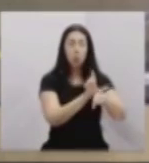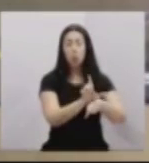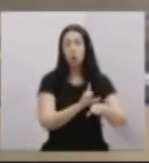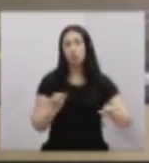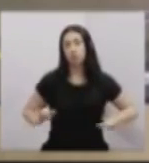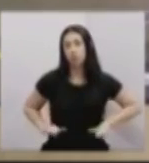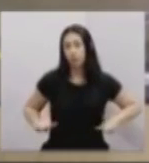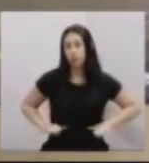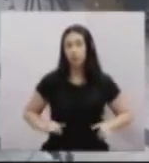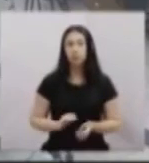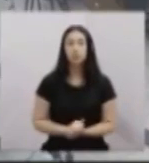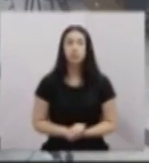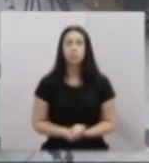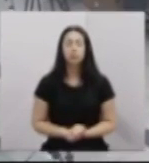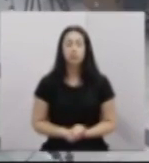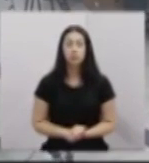forma.